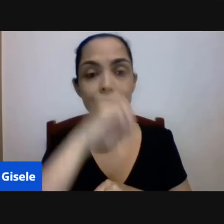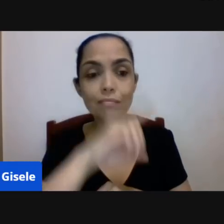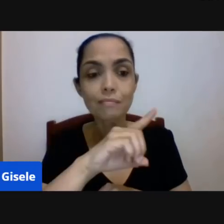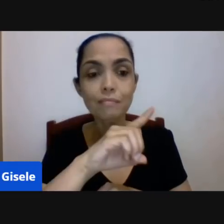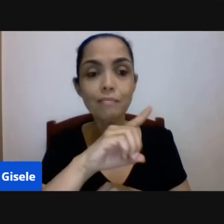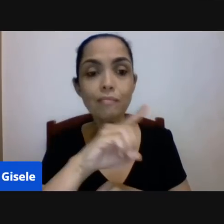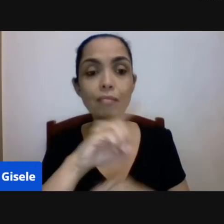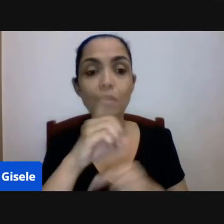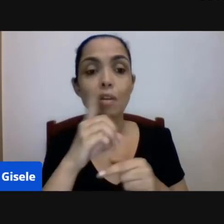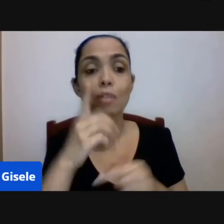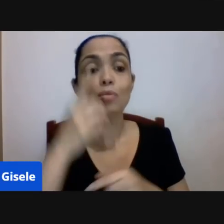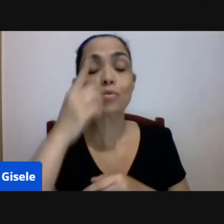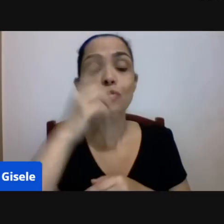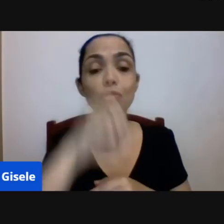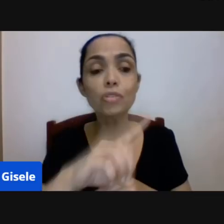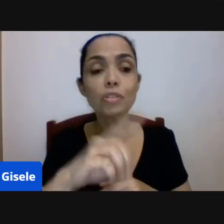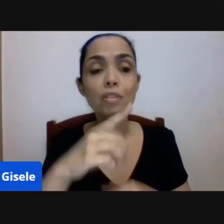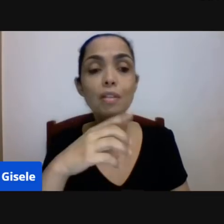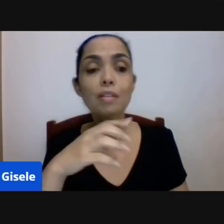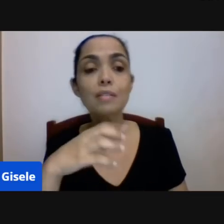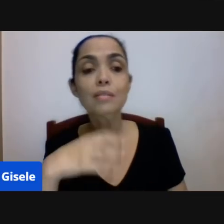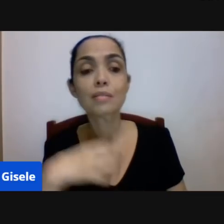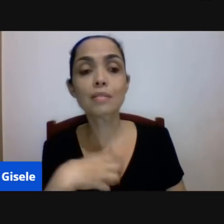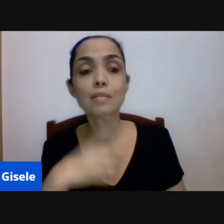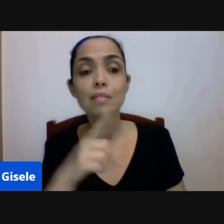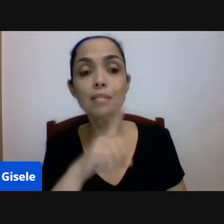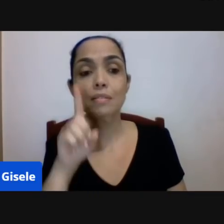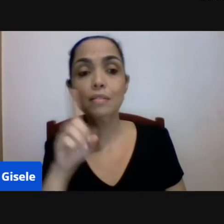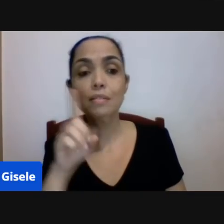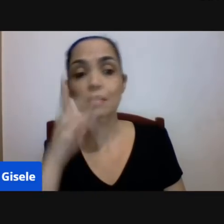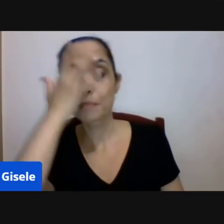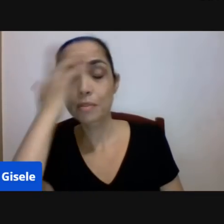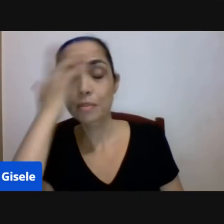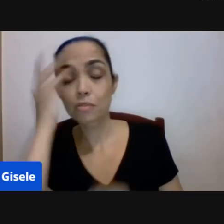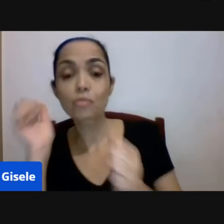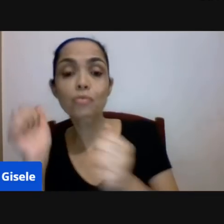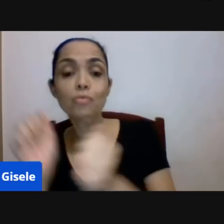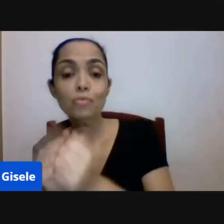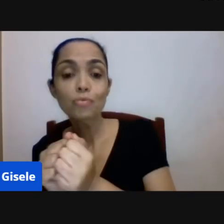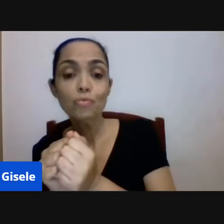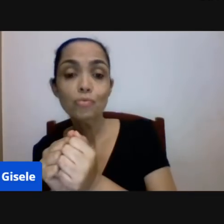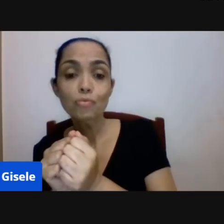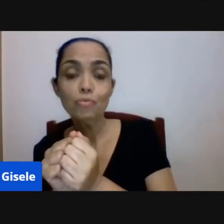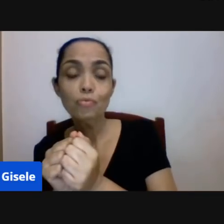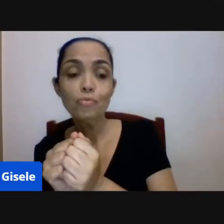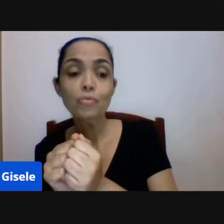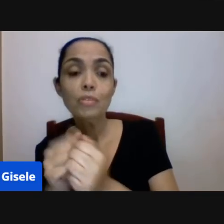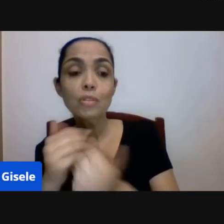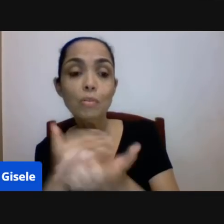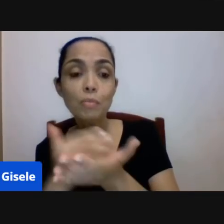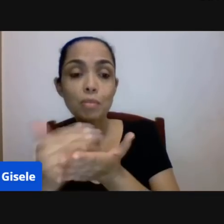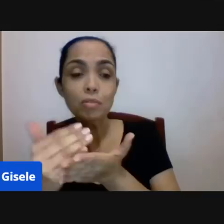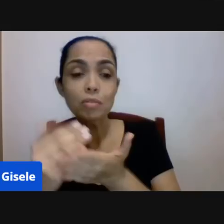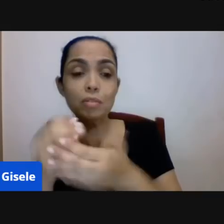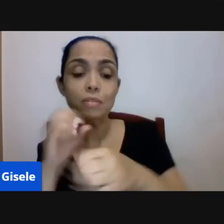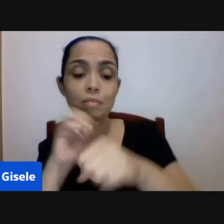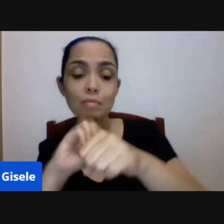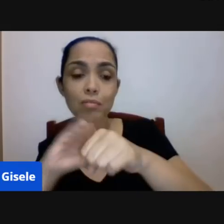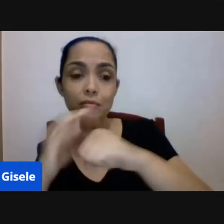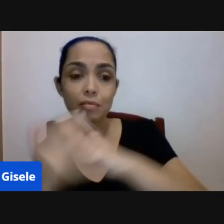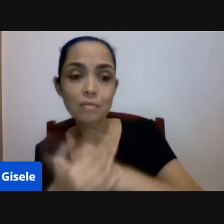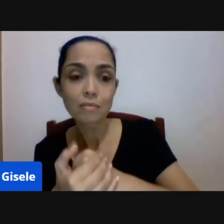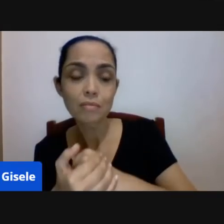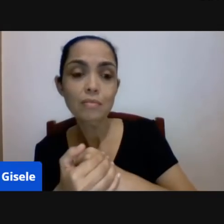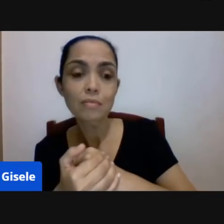contado a partir do início dos sintomas dessa outra pessoa que está com Covid. E, na verdade, gente, ainda que o familiar não esteja com Covid,